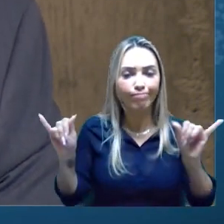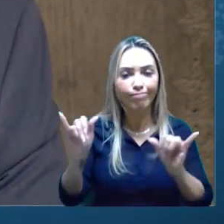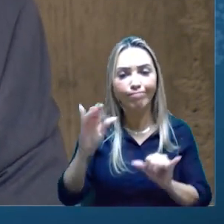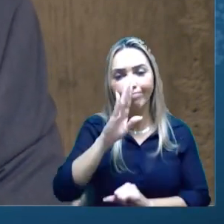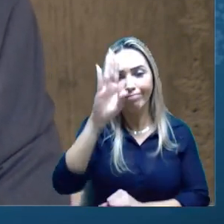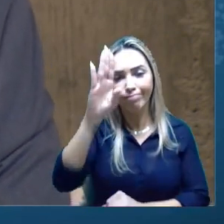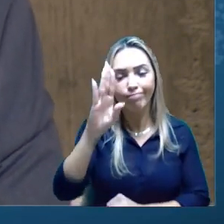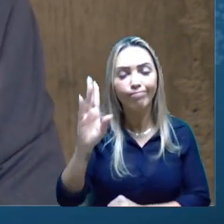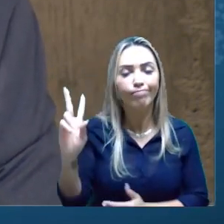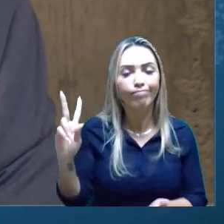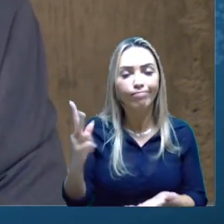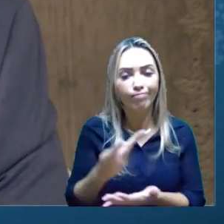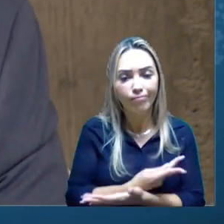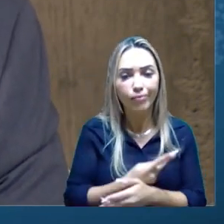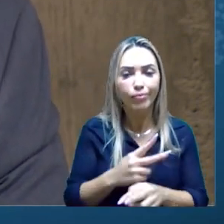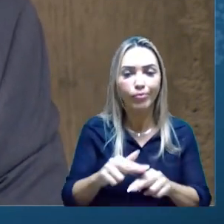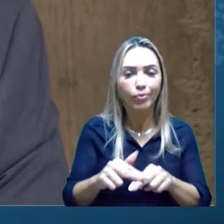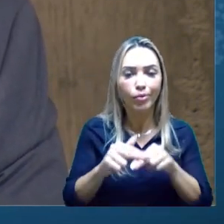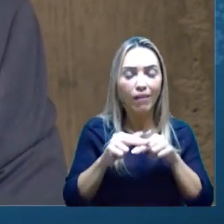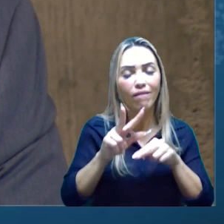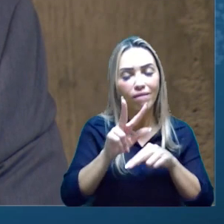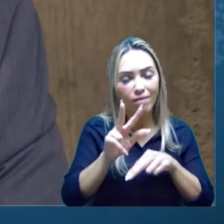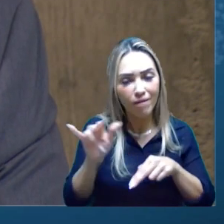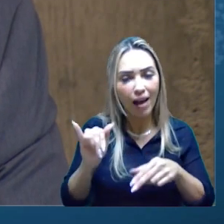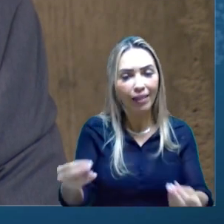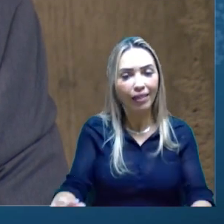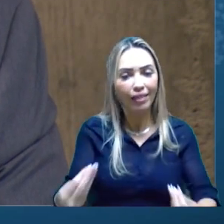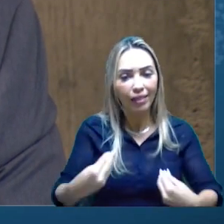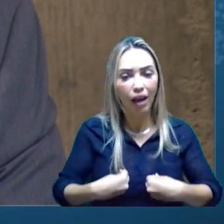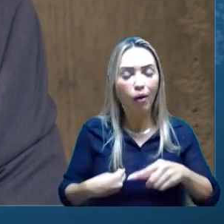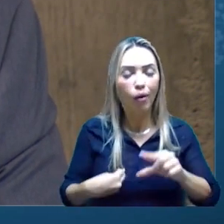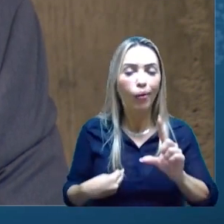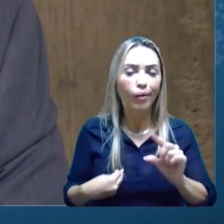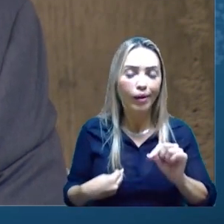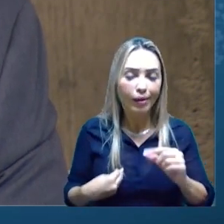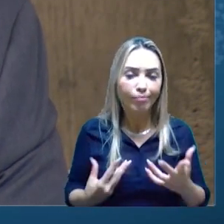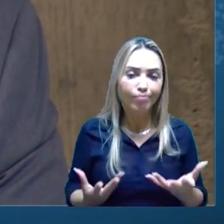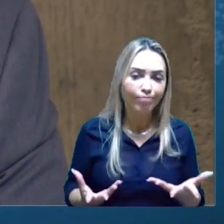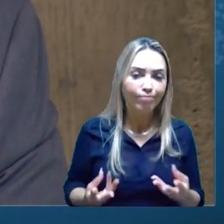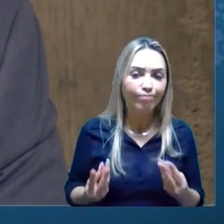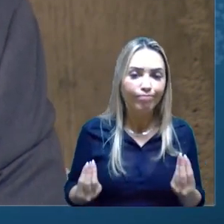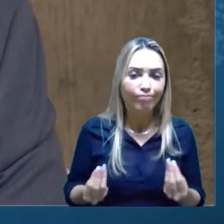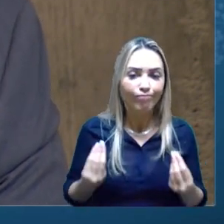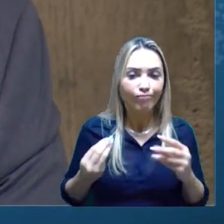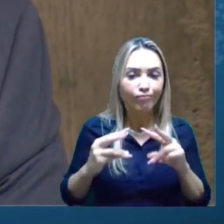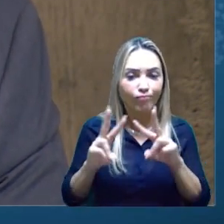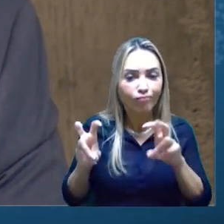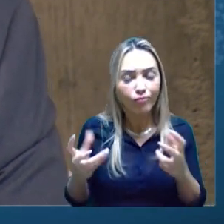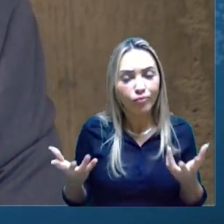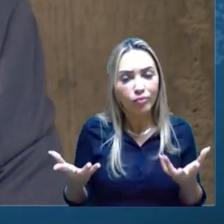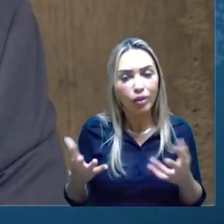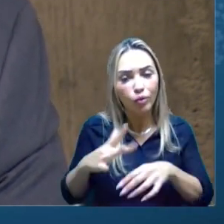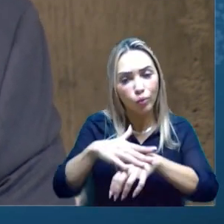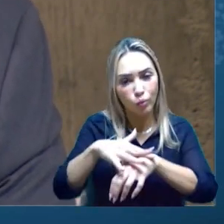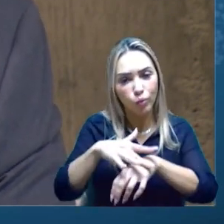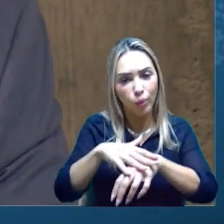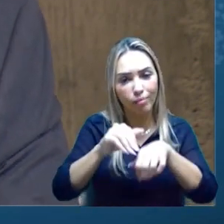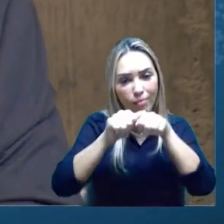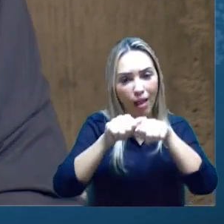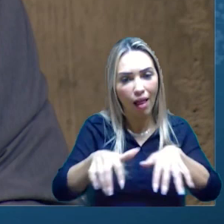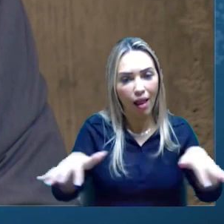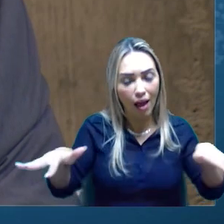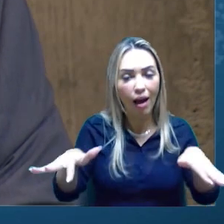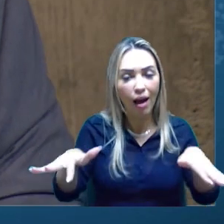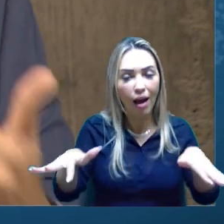também, de alguma forma, vai trazer um pouco a questão das doenças infecciosas, eventualmente